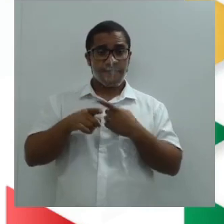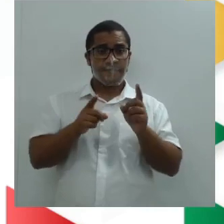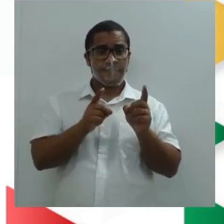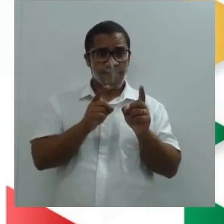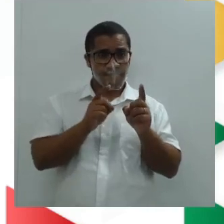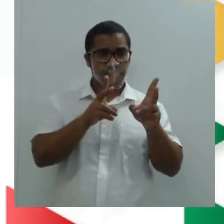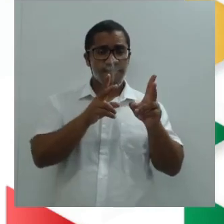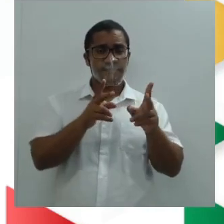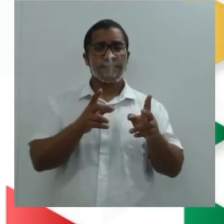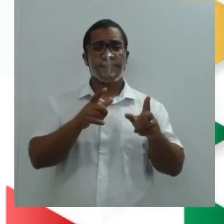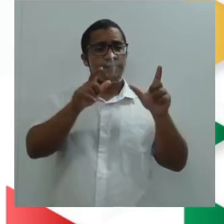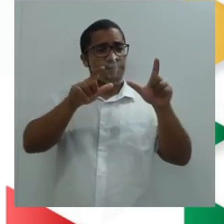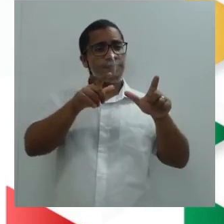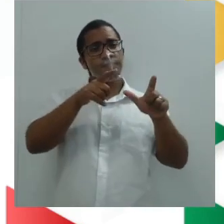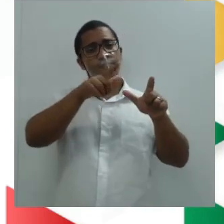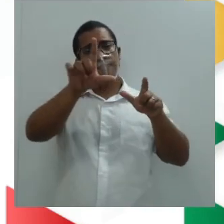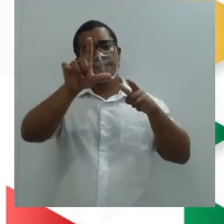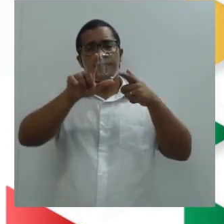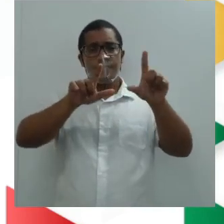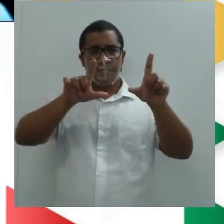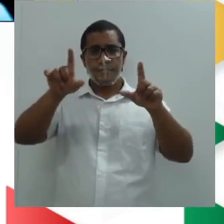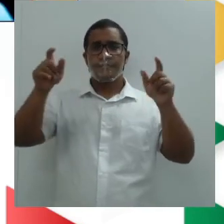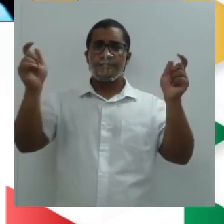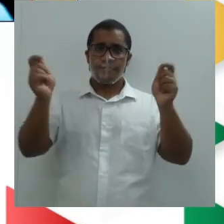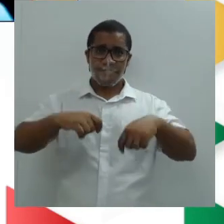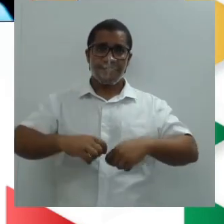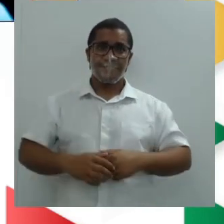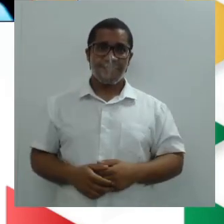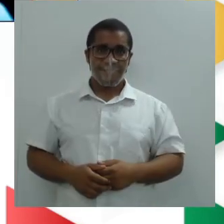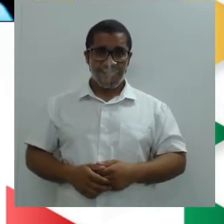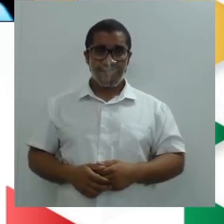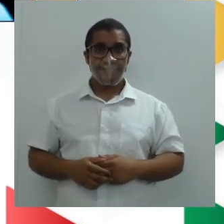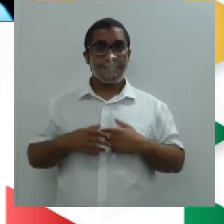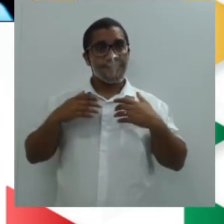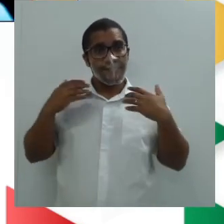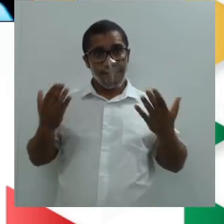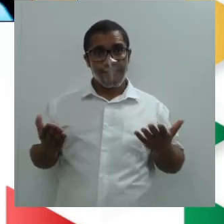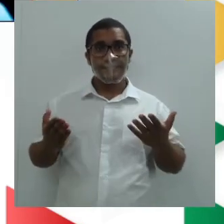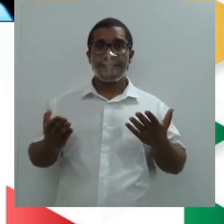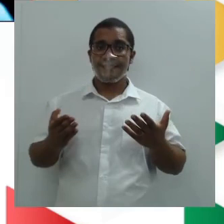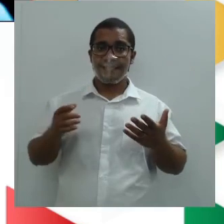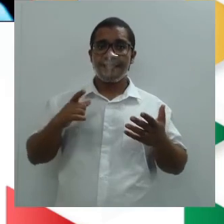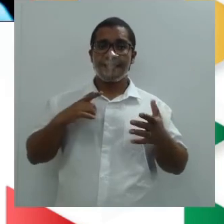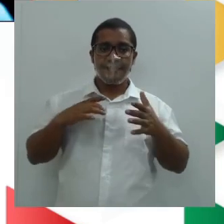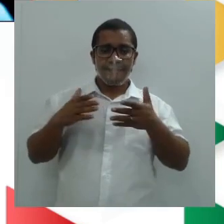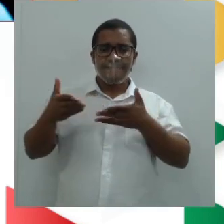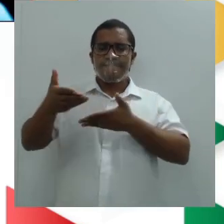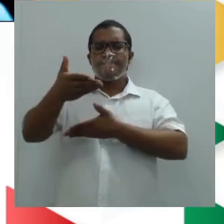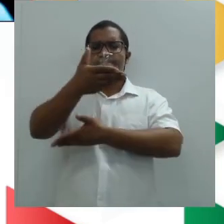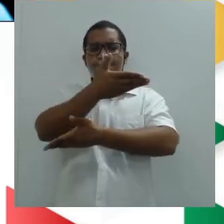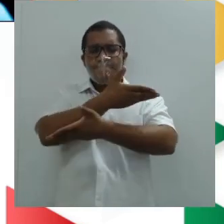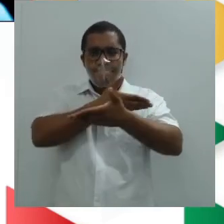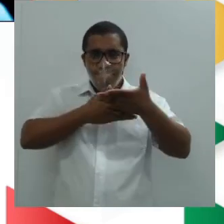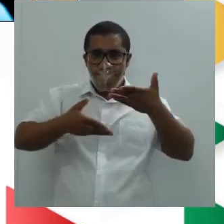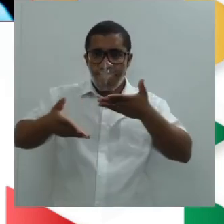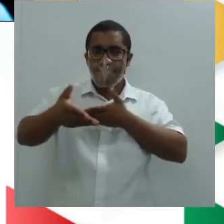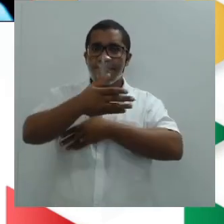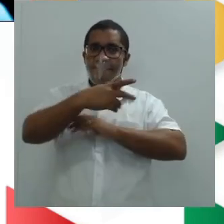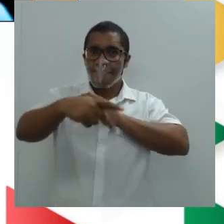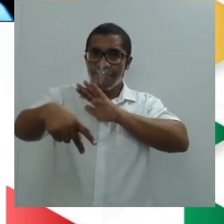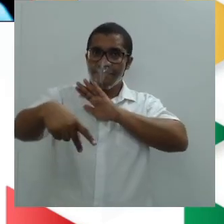comercializar para outros lugares esse seu trabalho, né? Então essas interações fazem parte